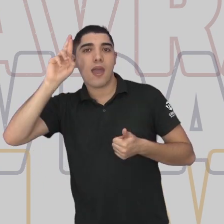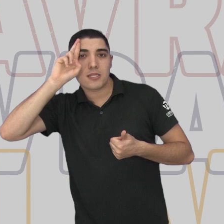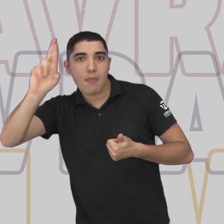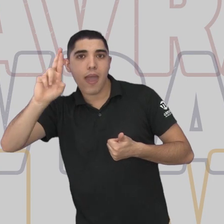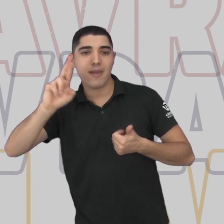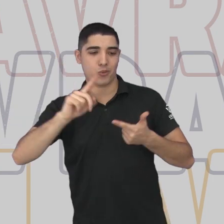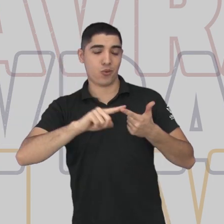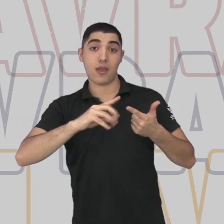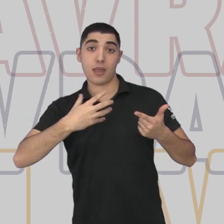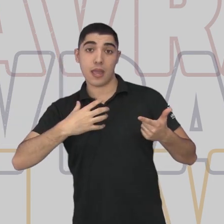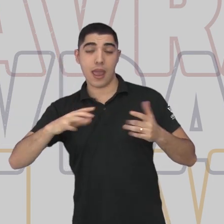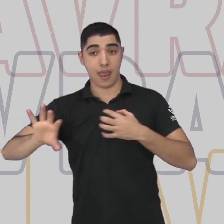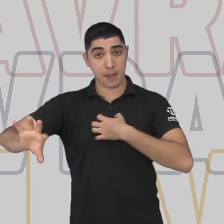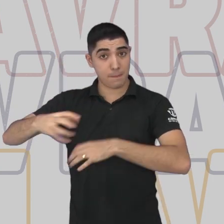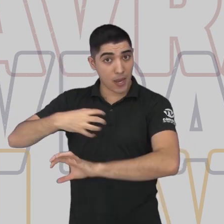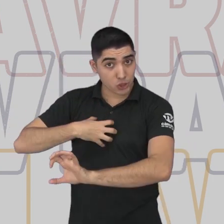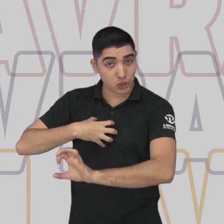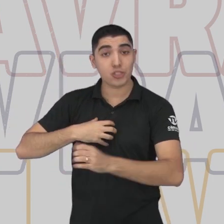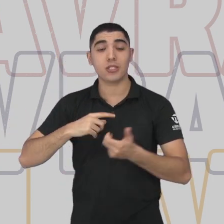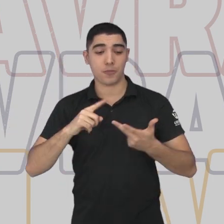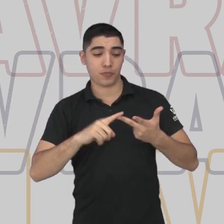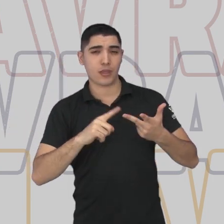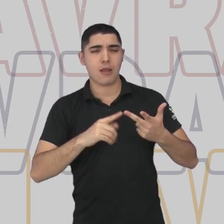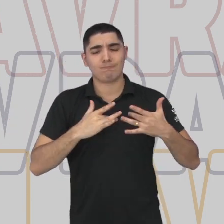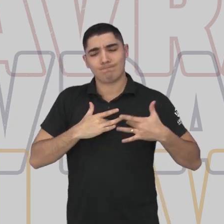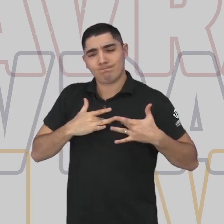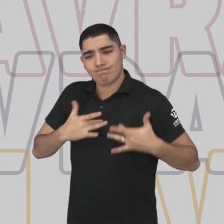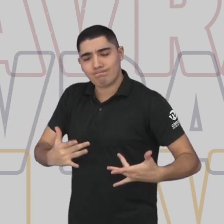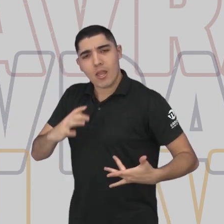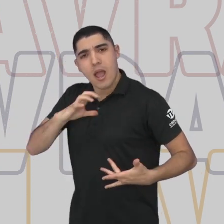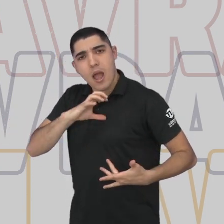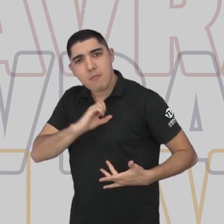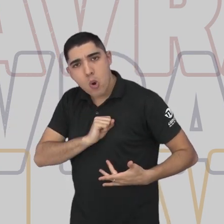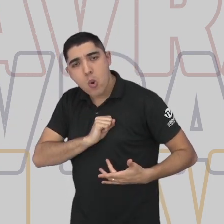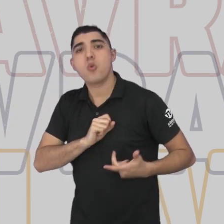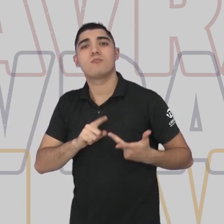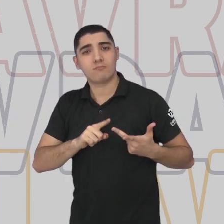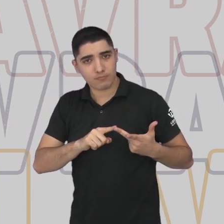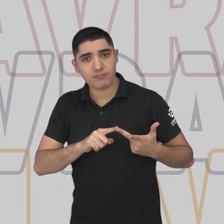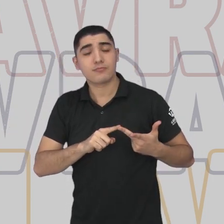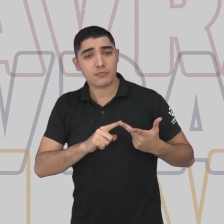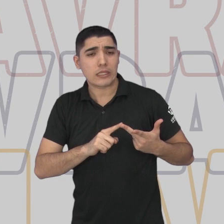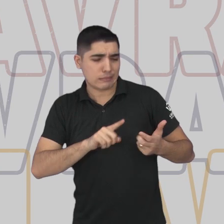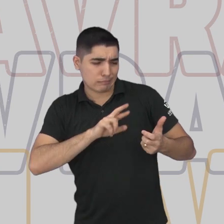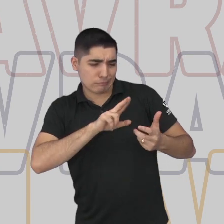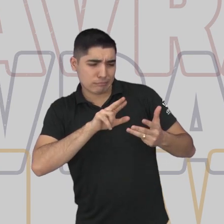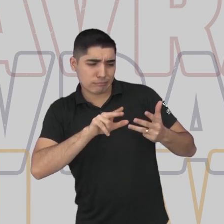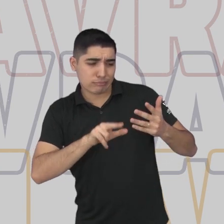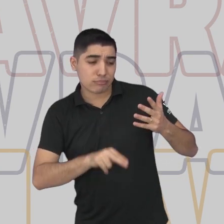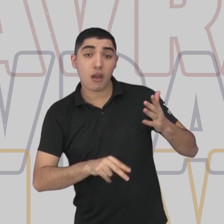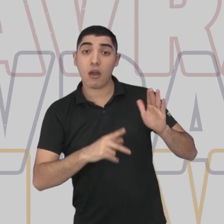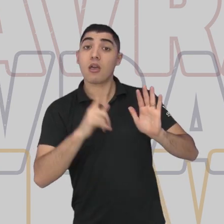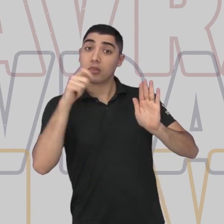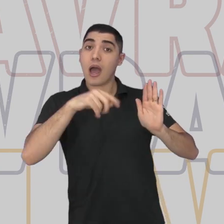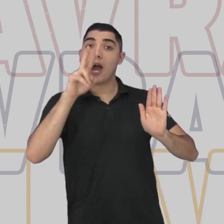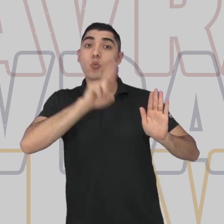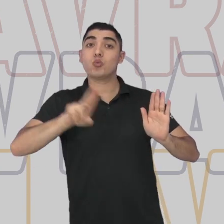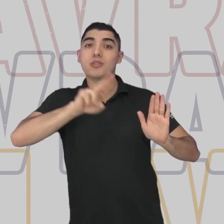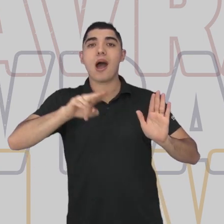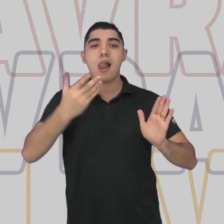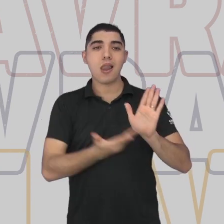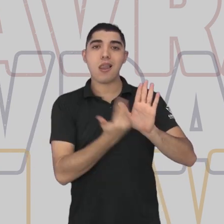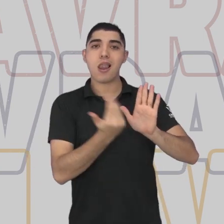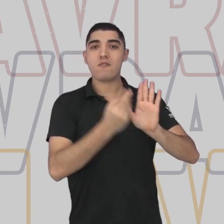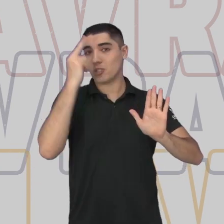valor da empatia, o valor da, talvez, compaixão, ou, né, a gente pode ensinar através da